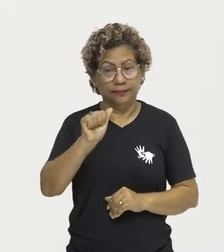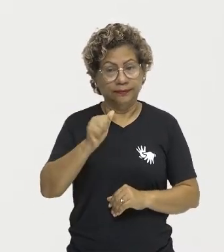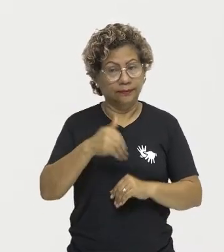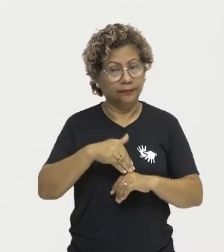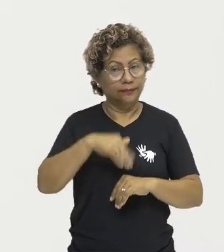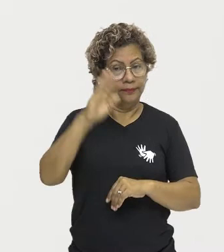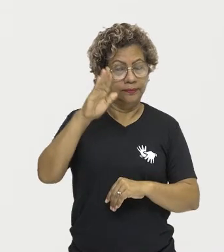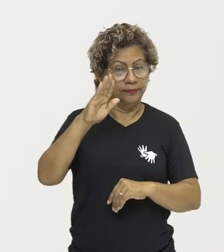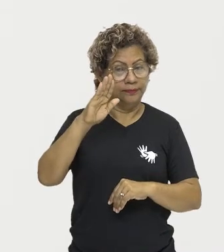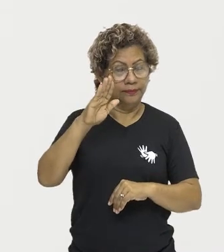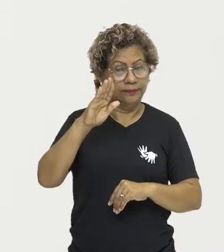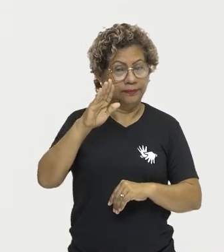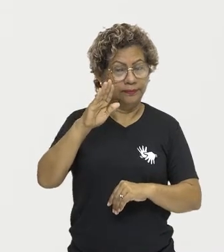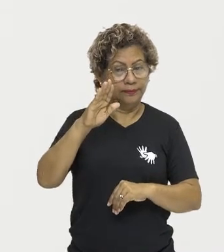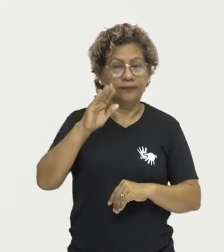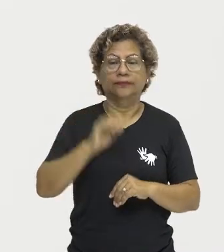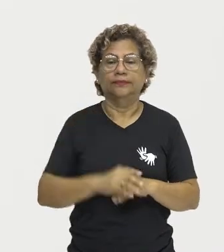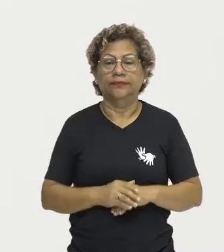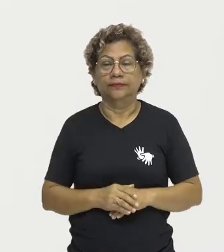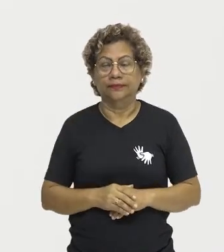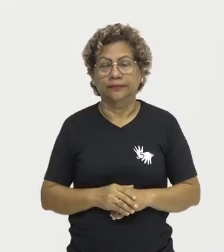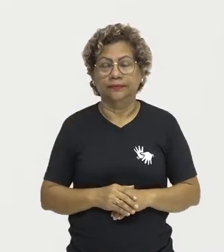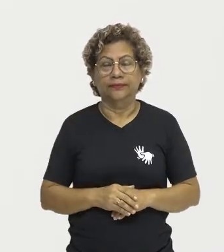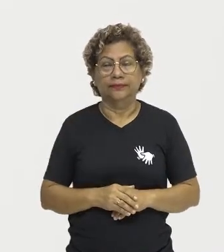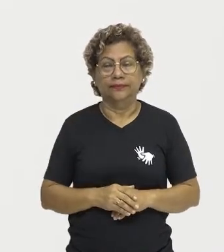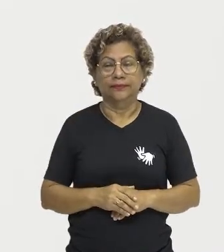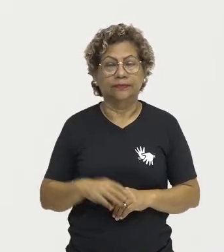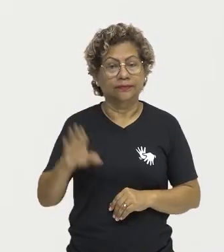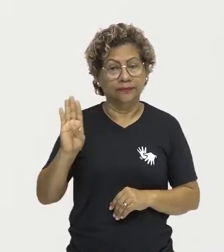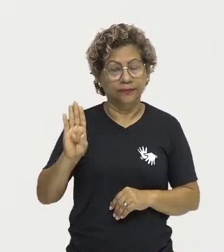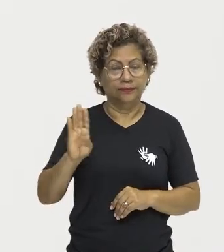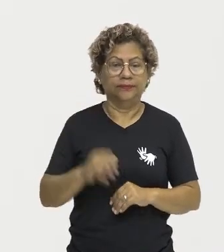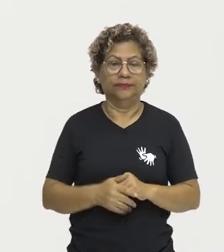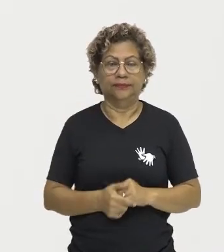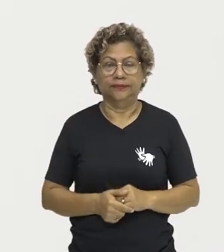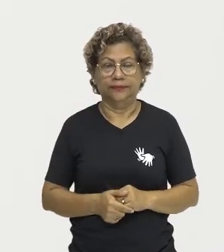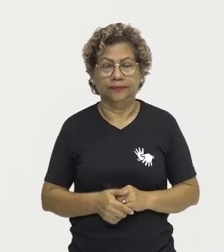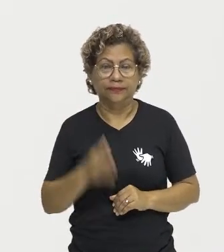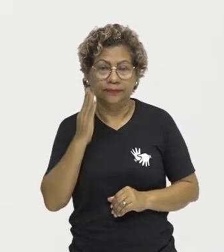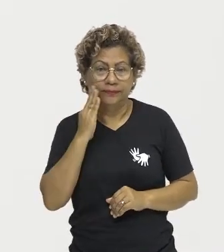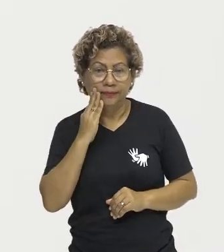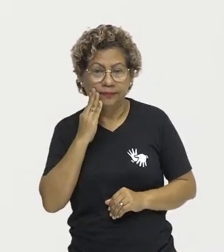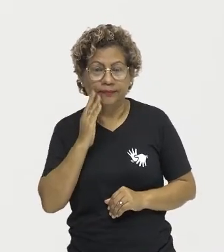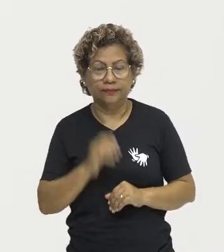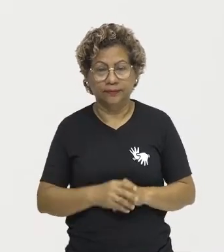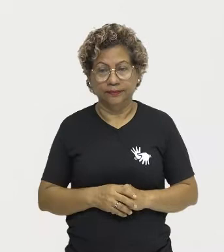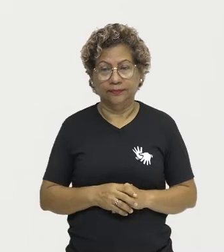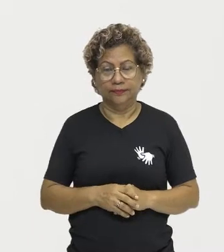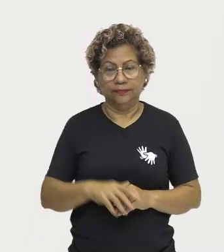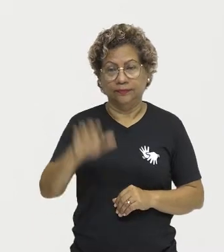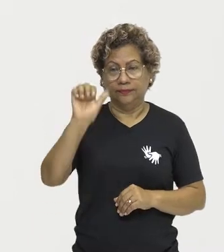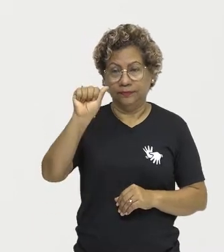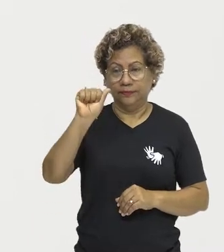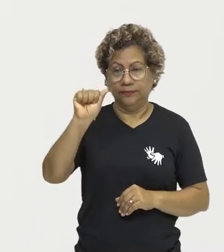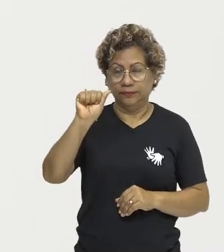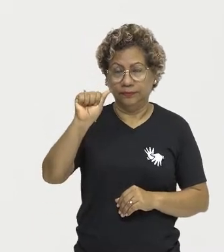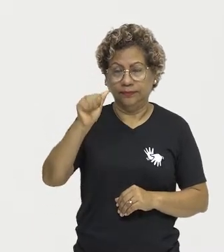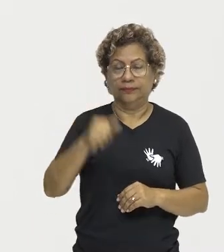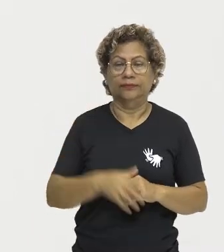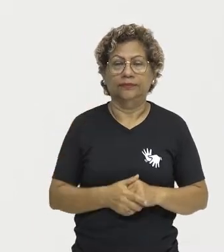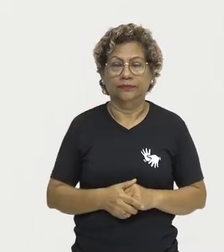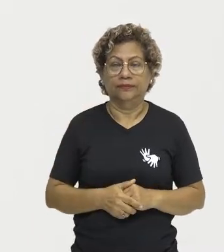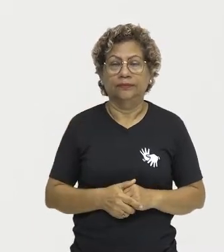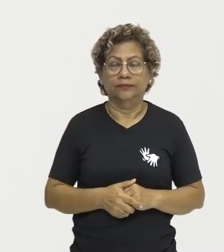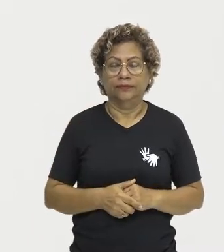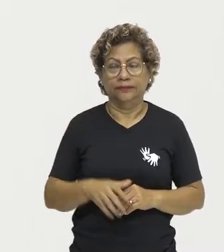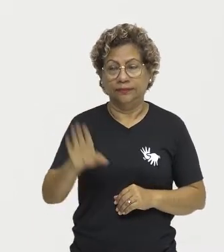Temperatura vai ser o quê? A medida de grau de agitação das partículas. Aí esse corpo irá transferir, ou seja, irão